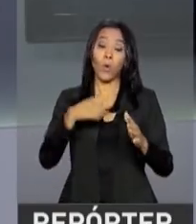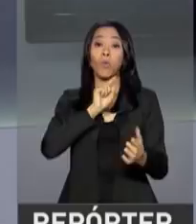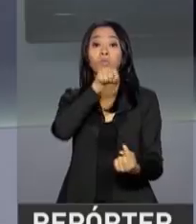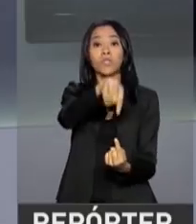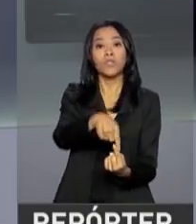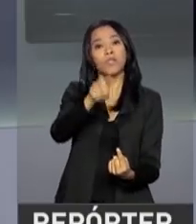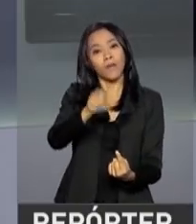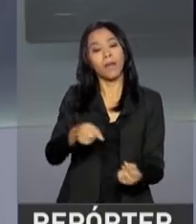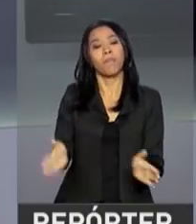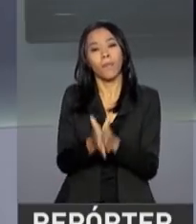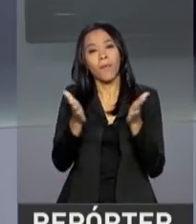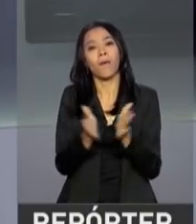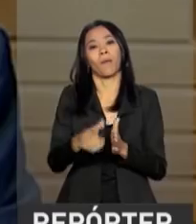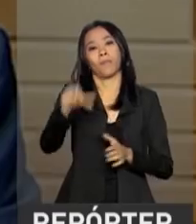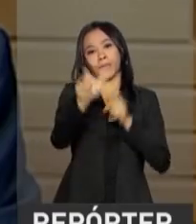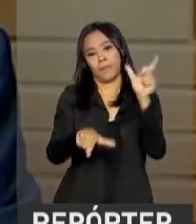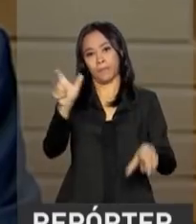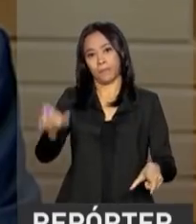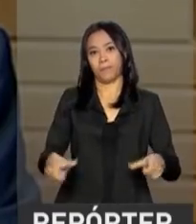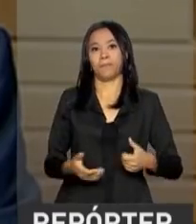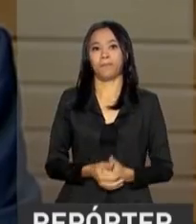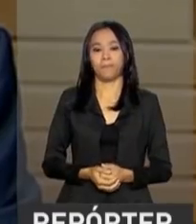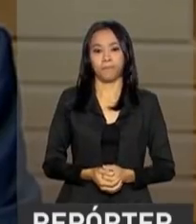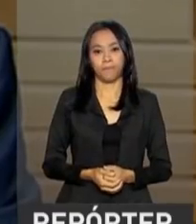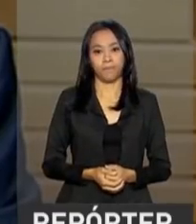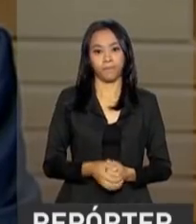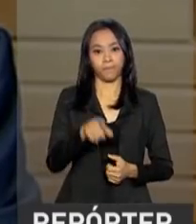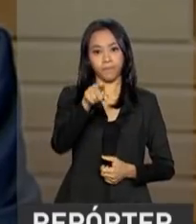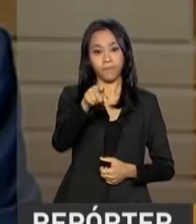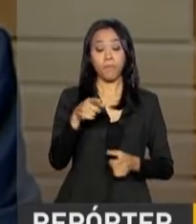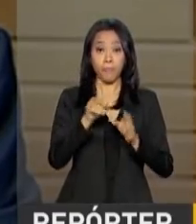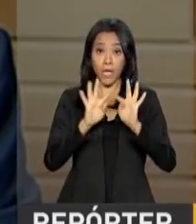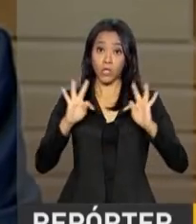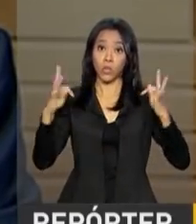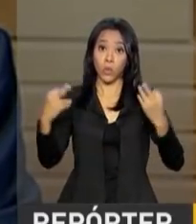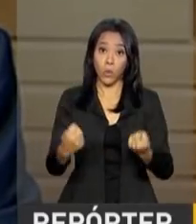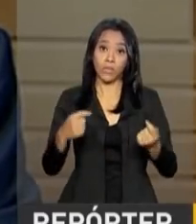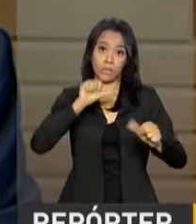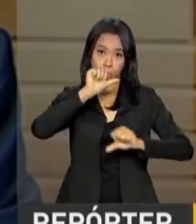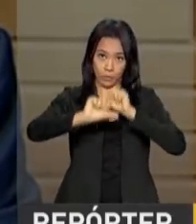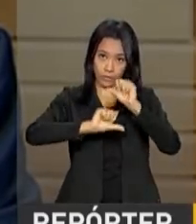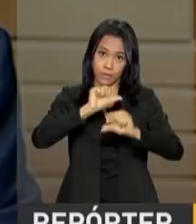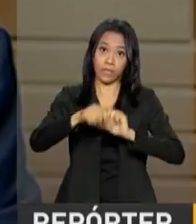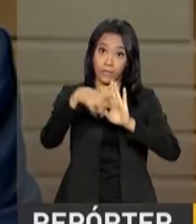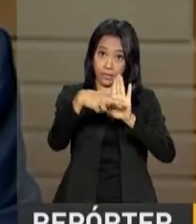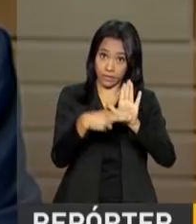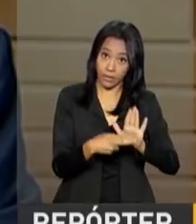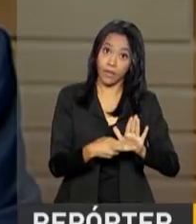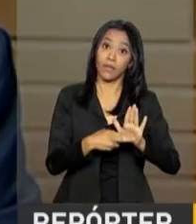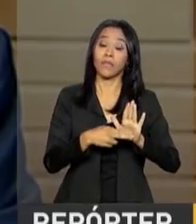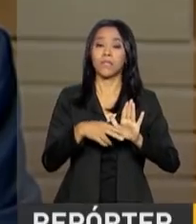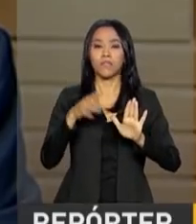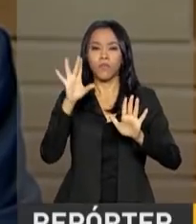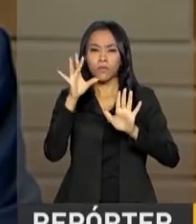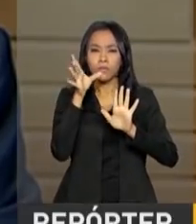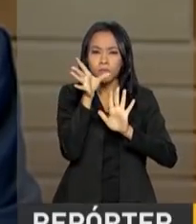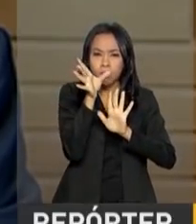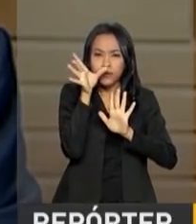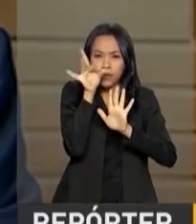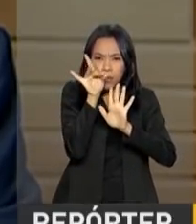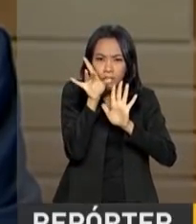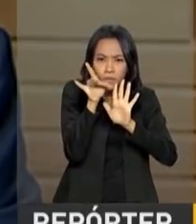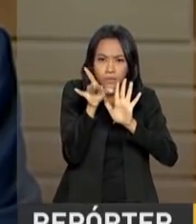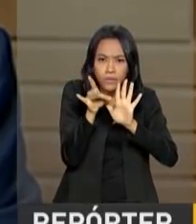os mais pobres todas as mudanças elas passaram por pontos essenciais que